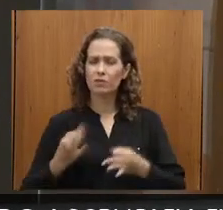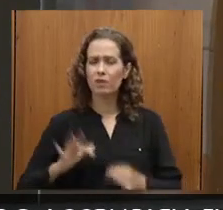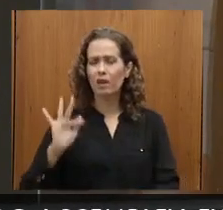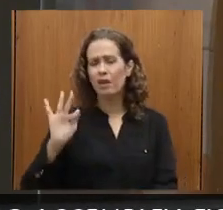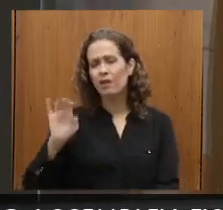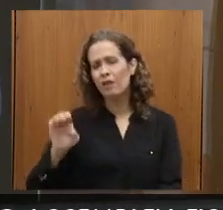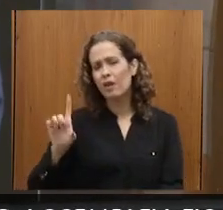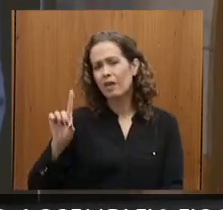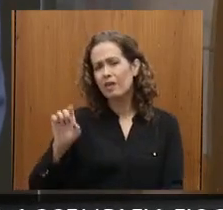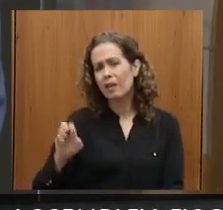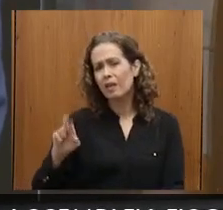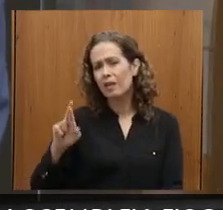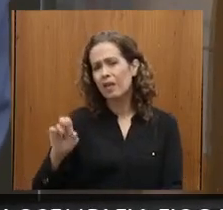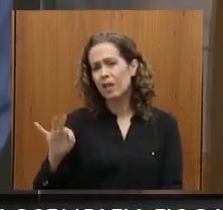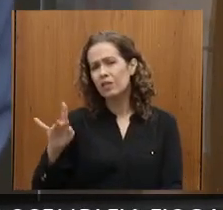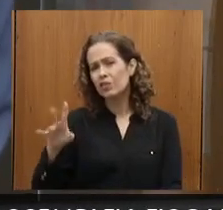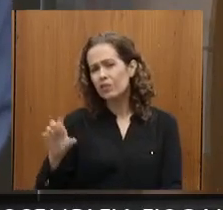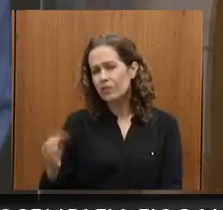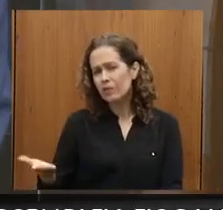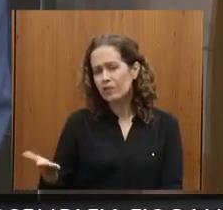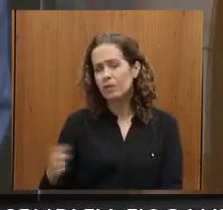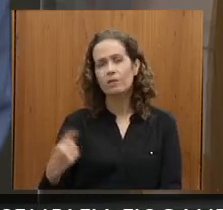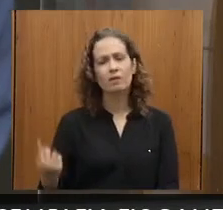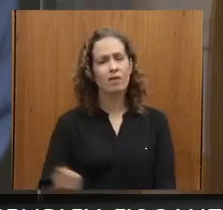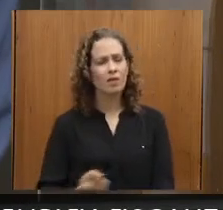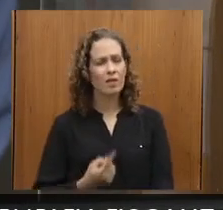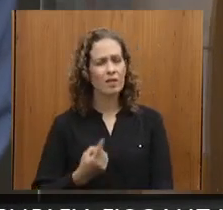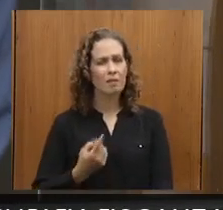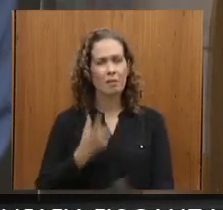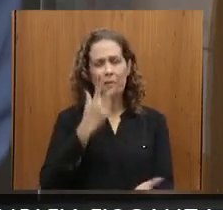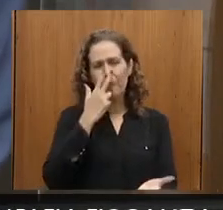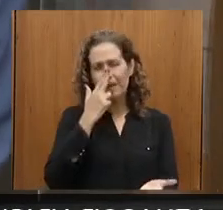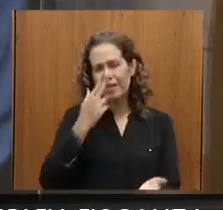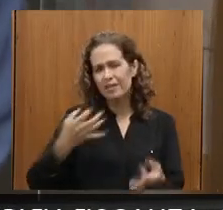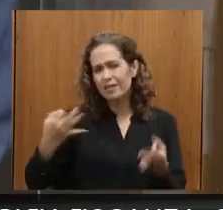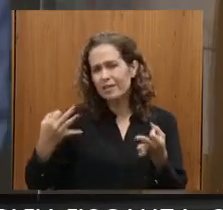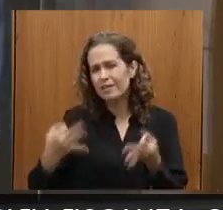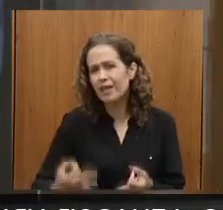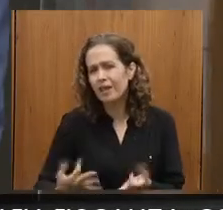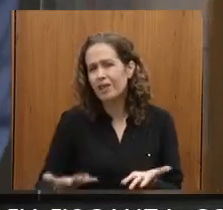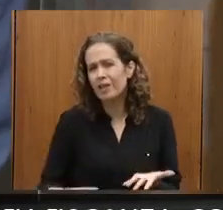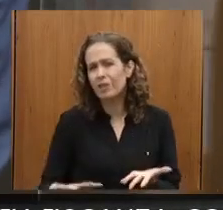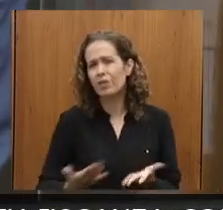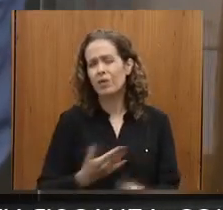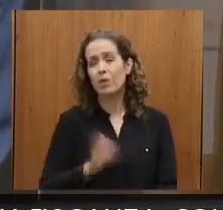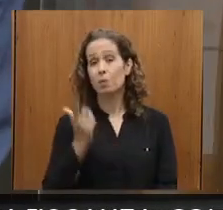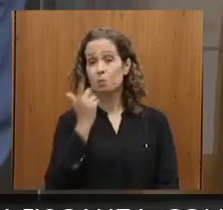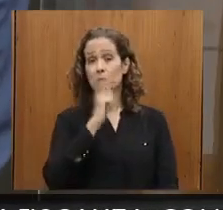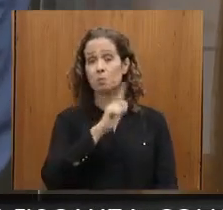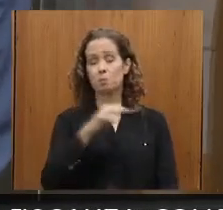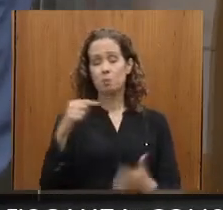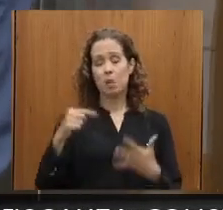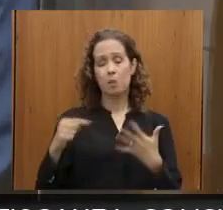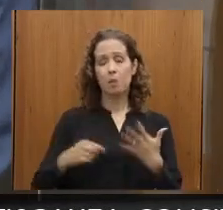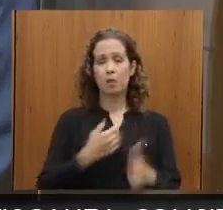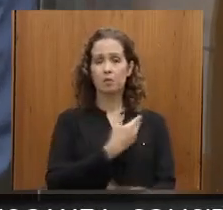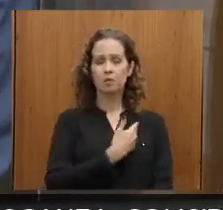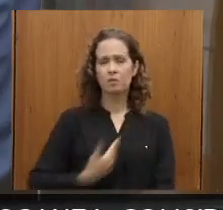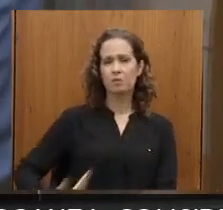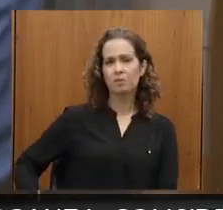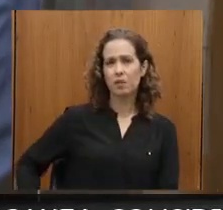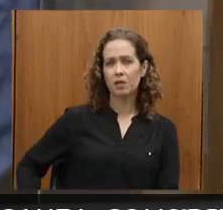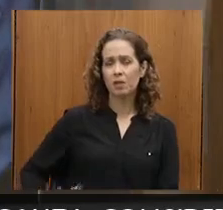parece adequado a gente estabelecer condições de governabilidade para dois